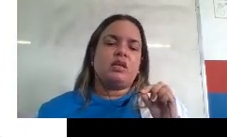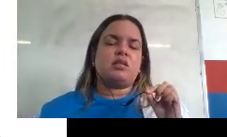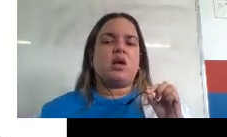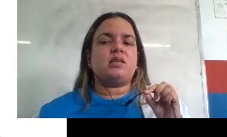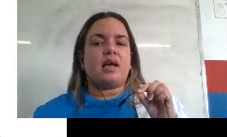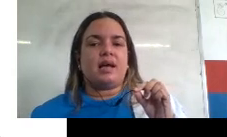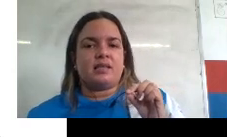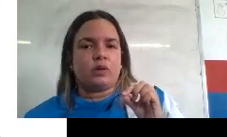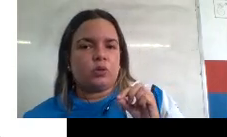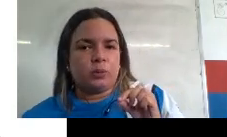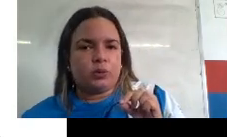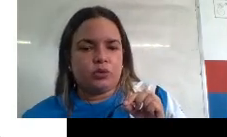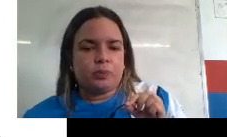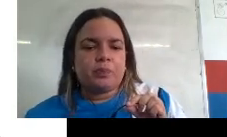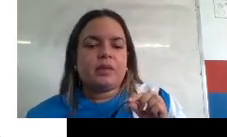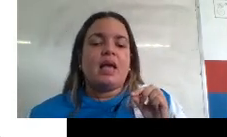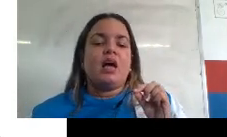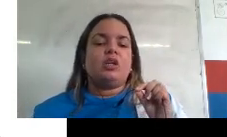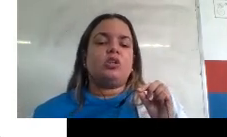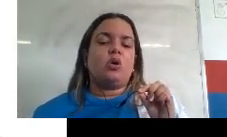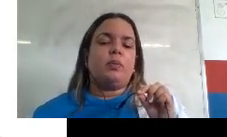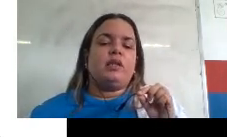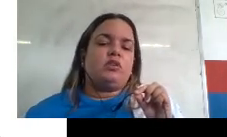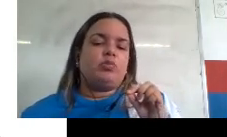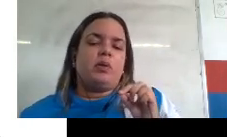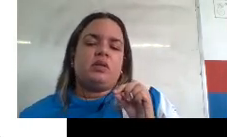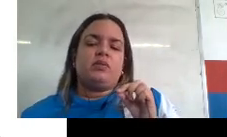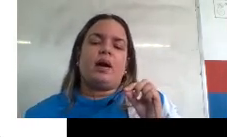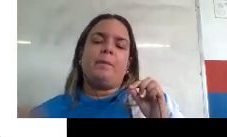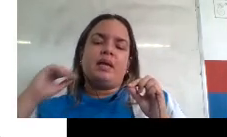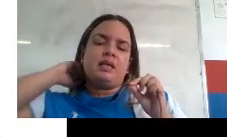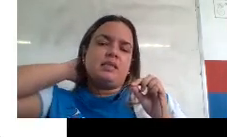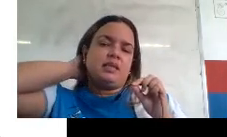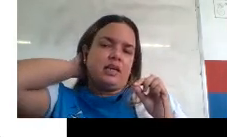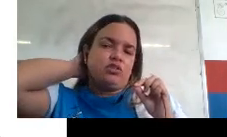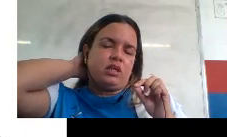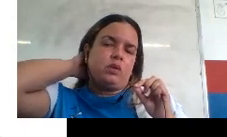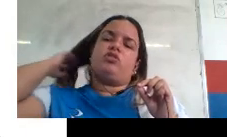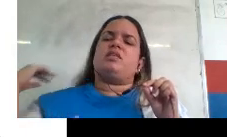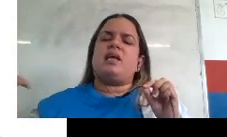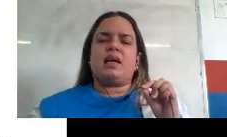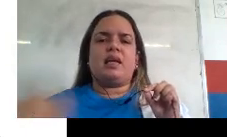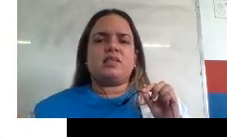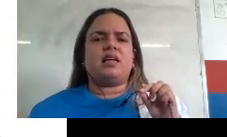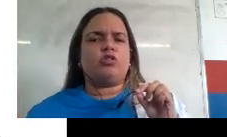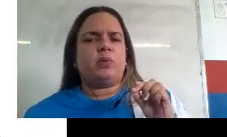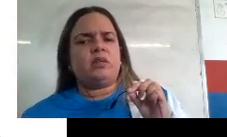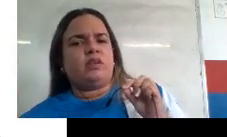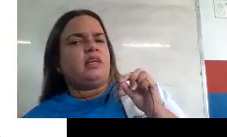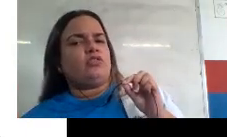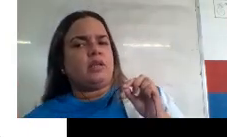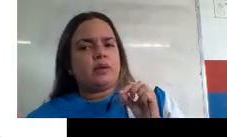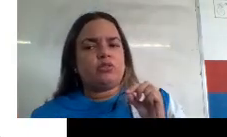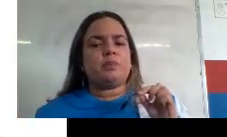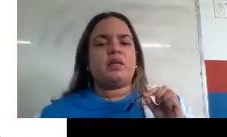culturais, sociais e econômicos. Documento disponível apenas em 10 línguas. Será que ela só está